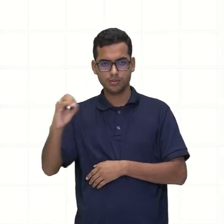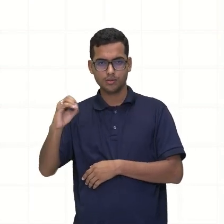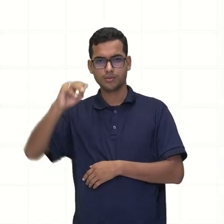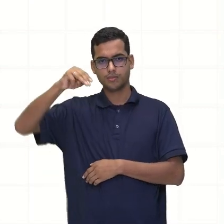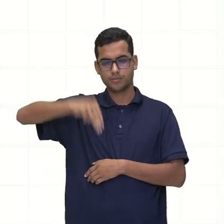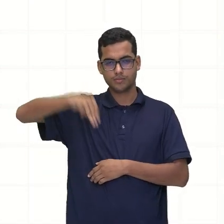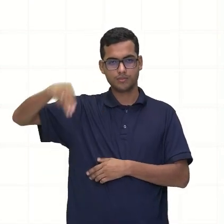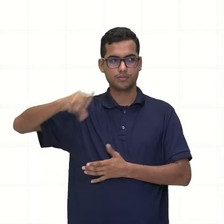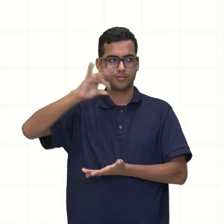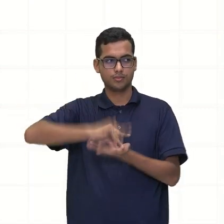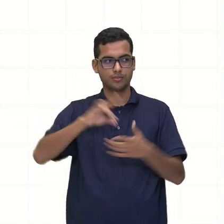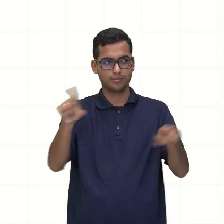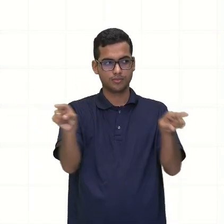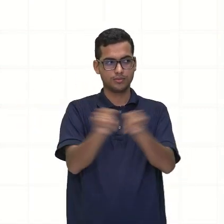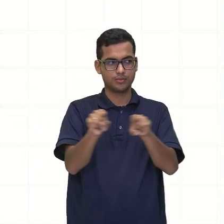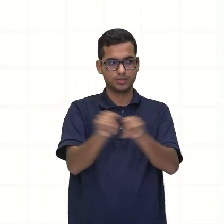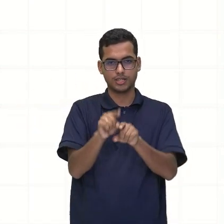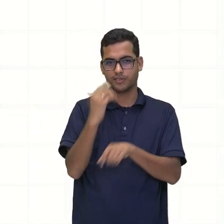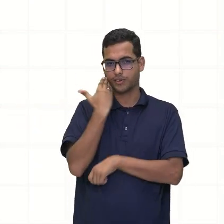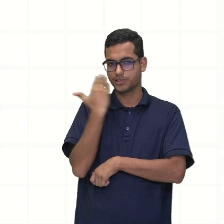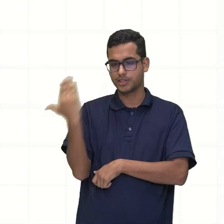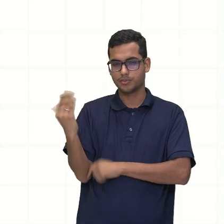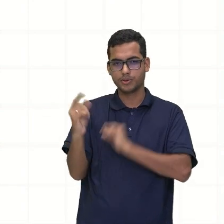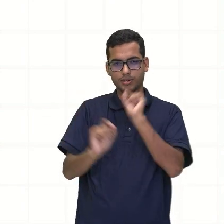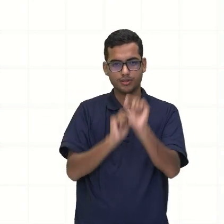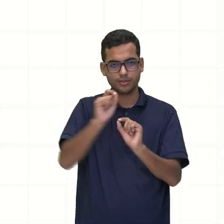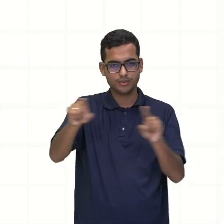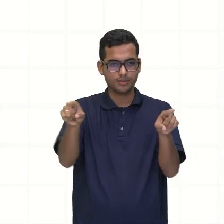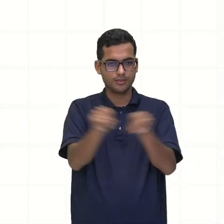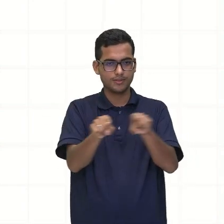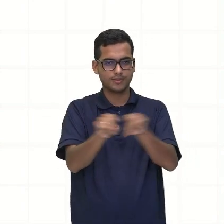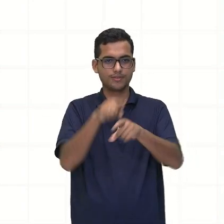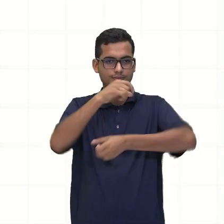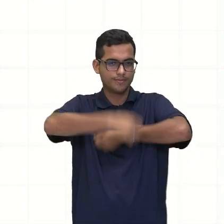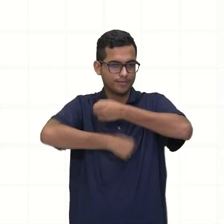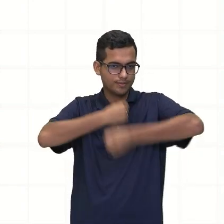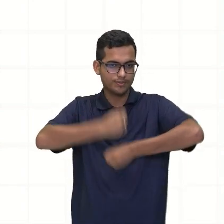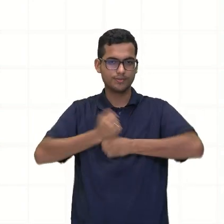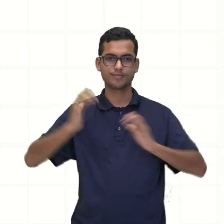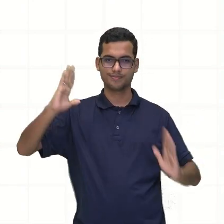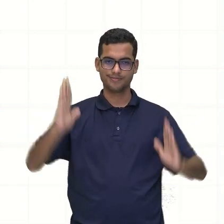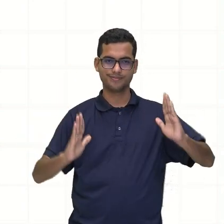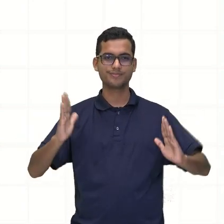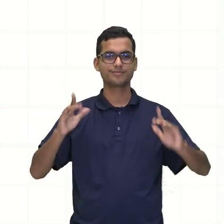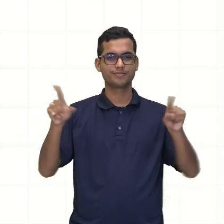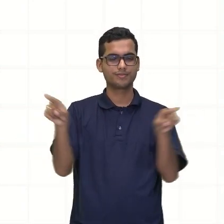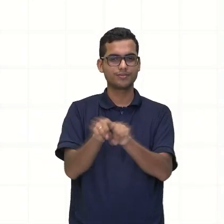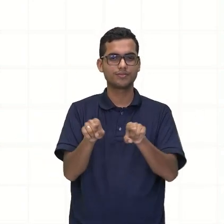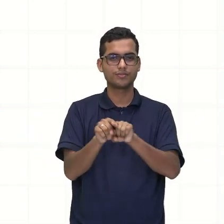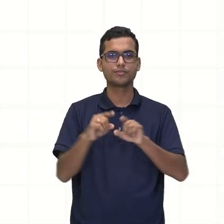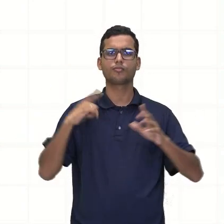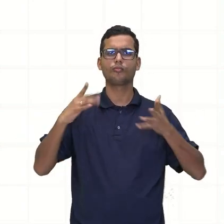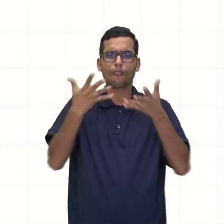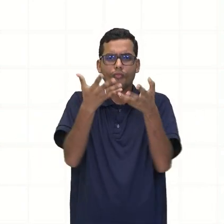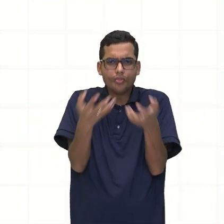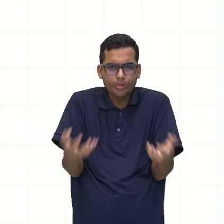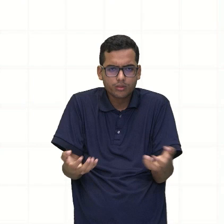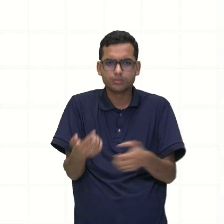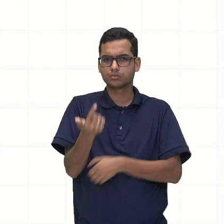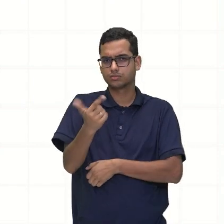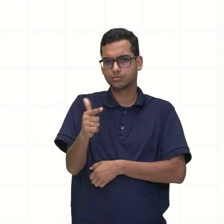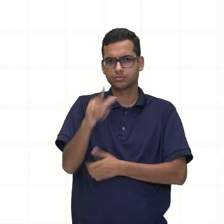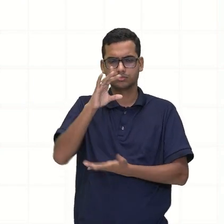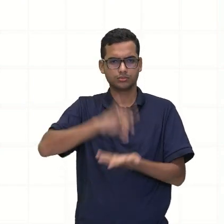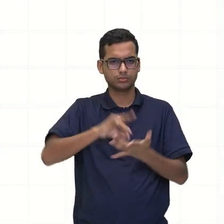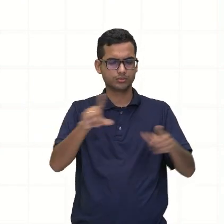tá bom? As estações, nós não temos uma estação seca claramente definida, né? Mais períodos